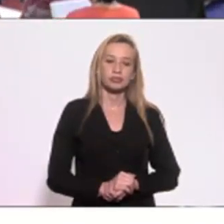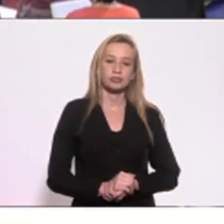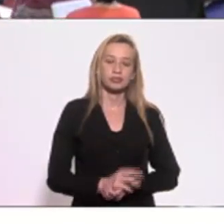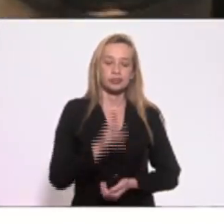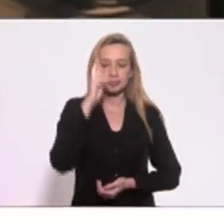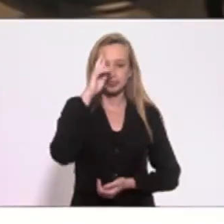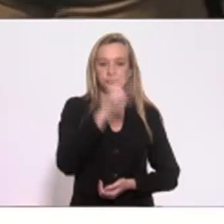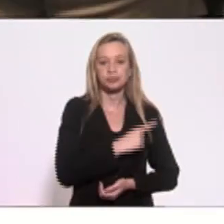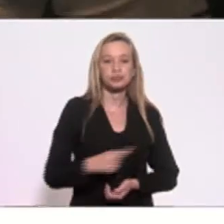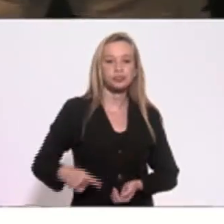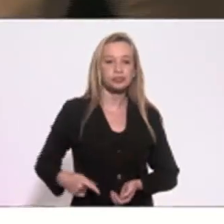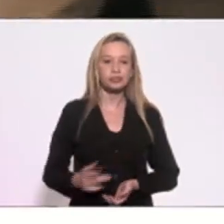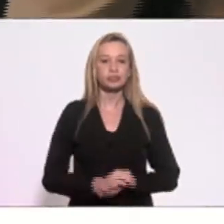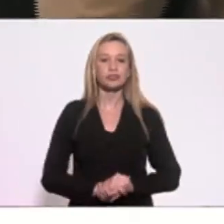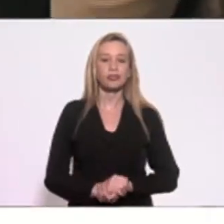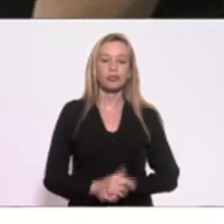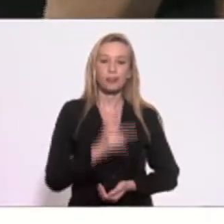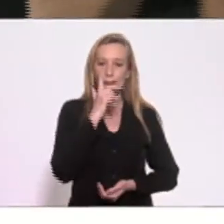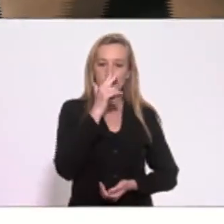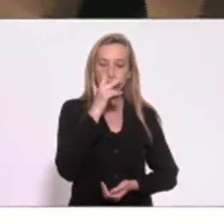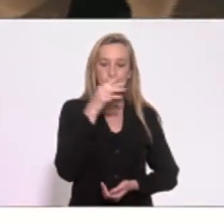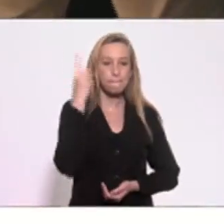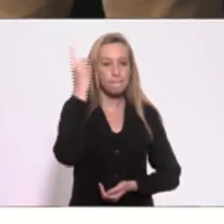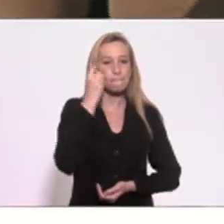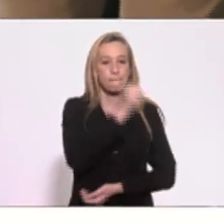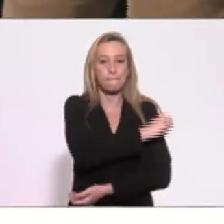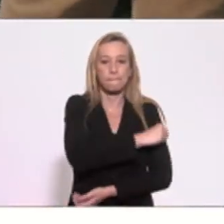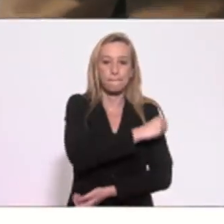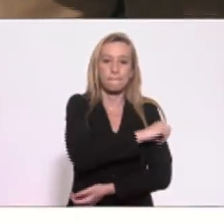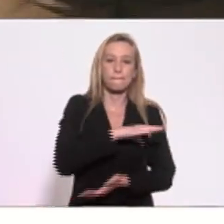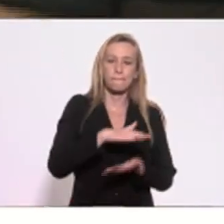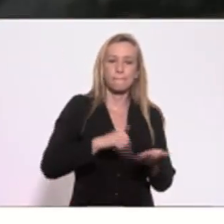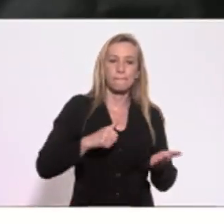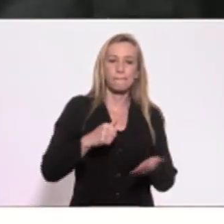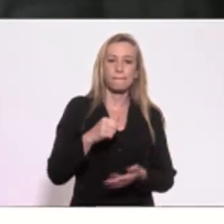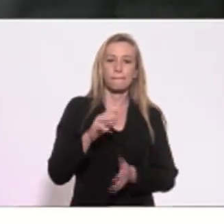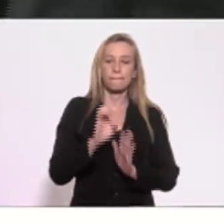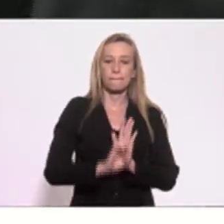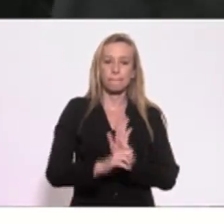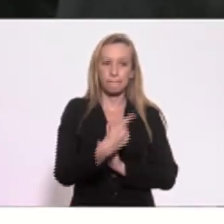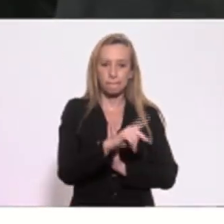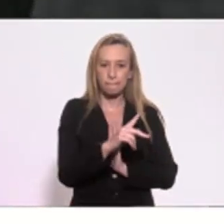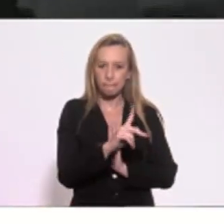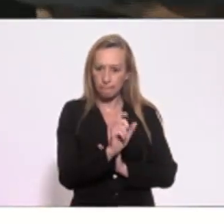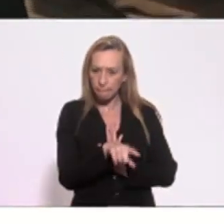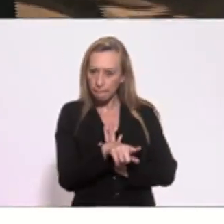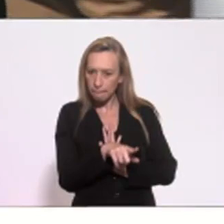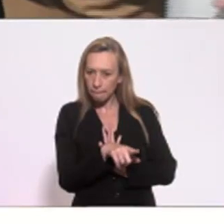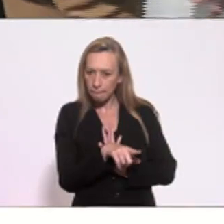Senhor presidente, me parece que a deputada enfermeira Rejane vai retirar a emenda dela, é isso?